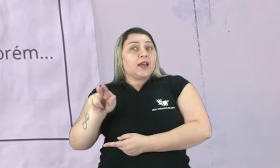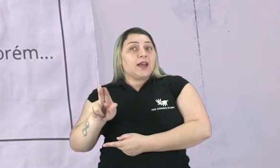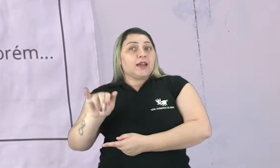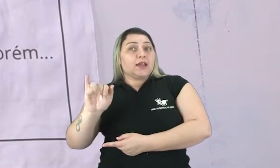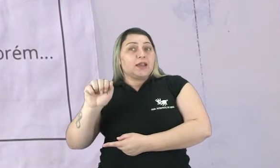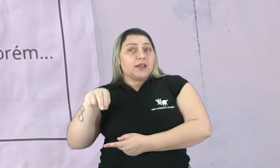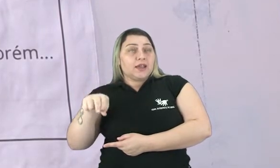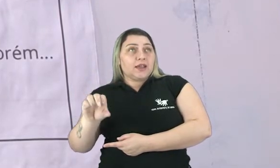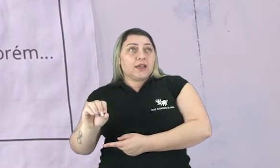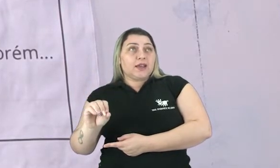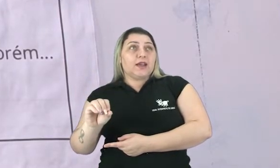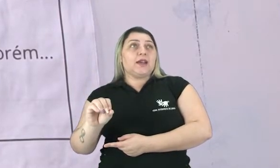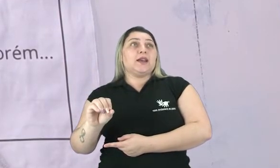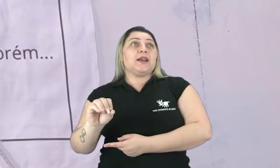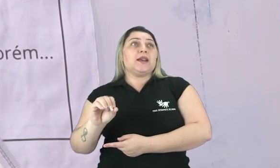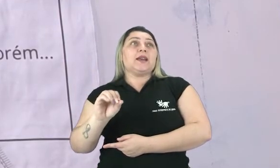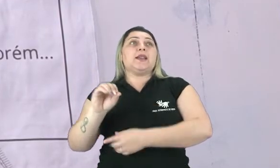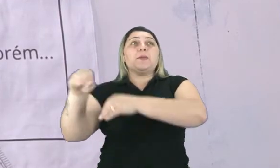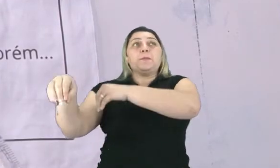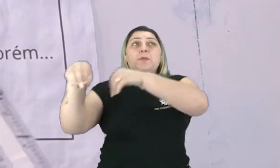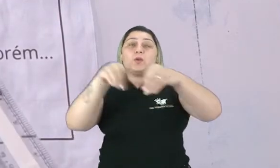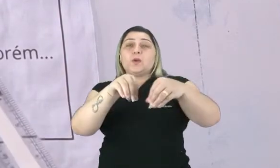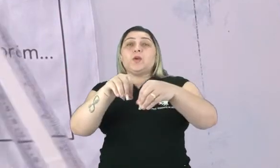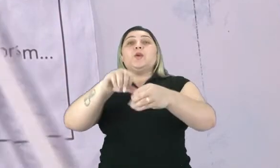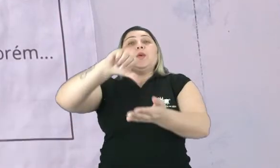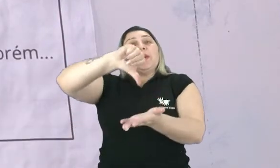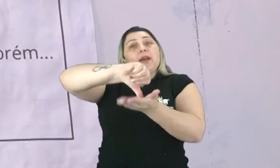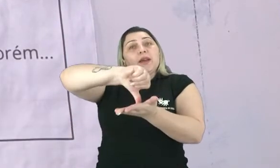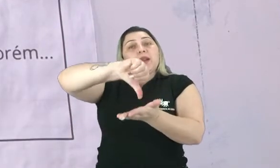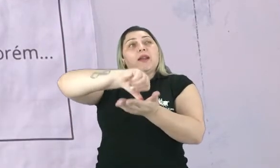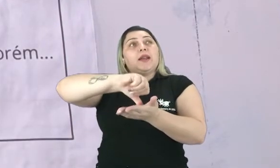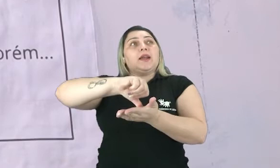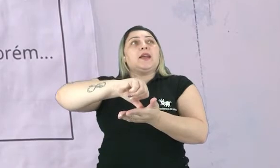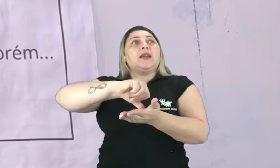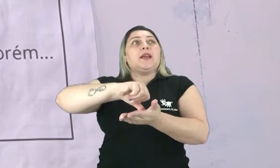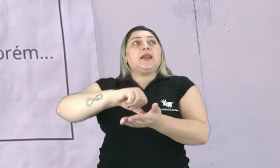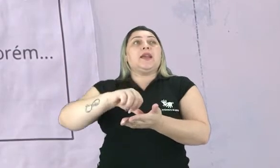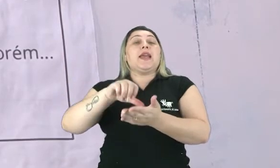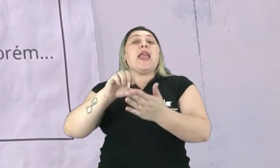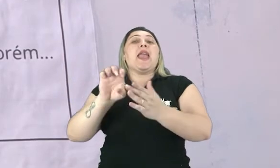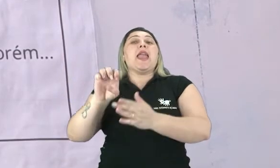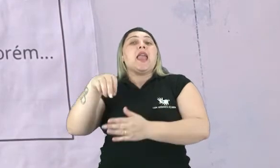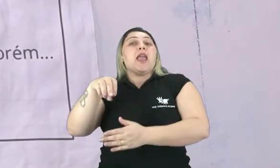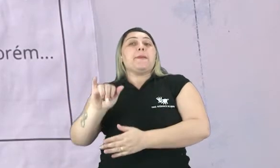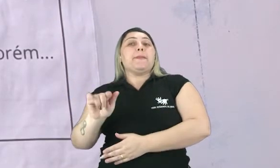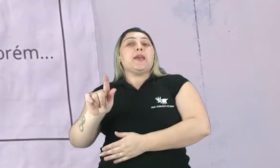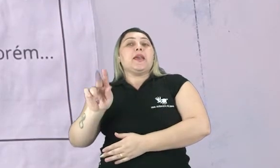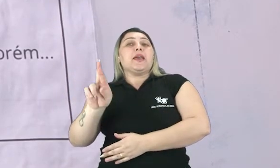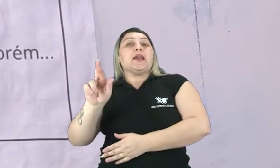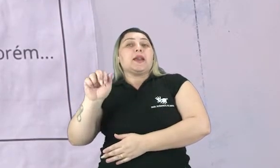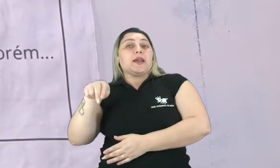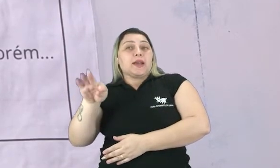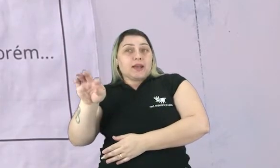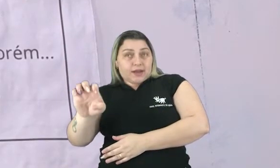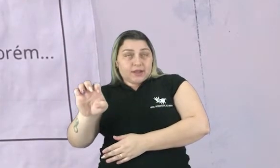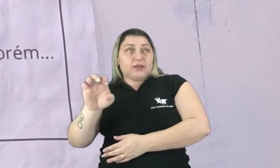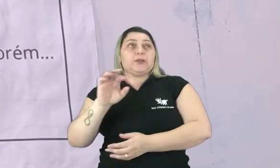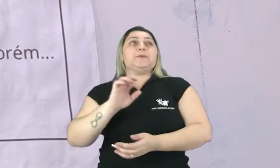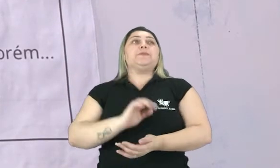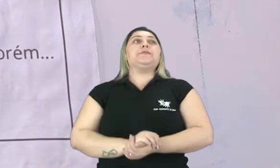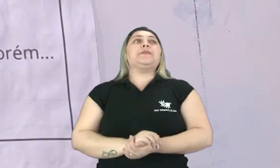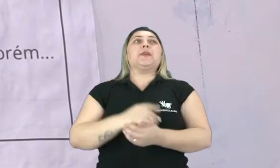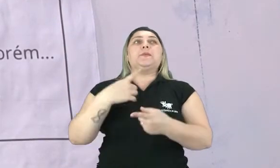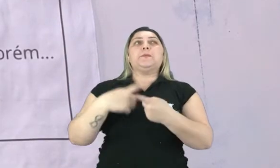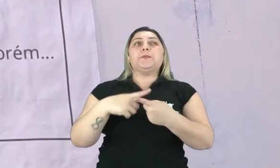situação. E quando Sadi mudou-se do Iraque, ele era chamado de emigrante. Olha só a definição que nós vimos,